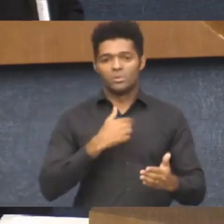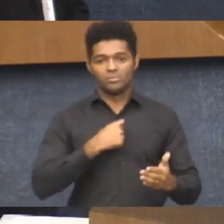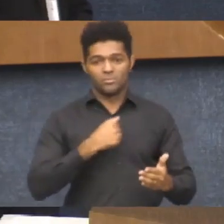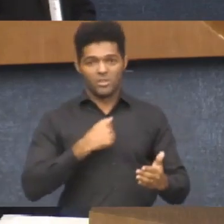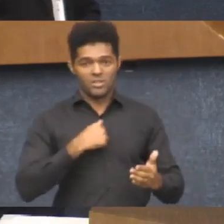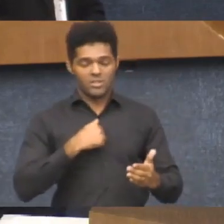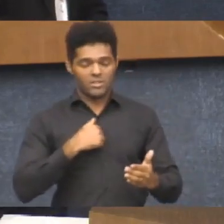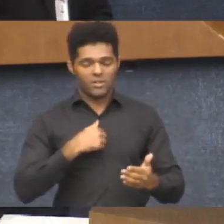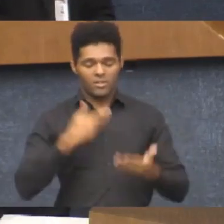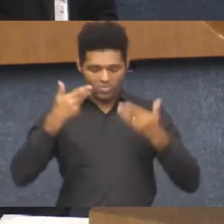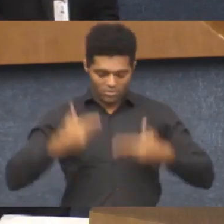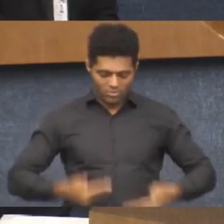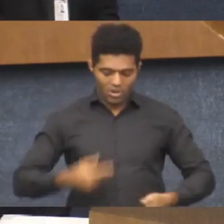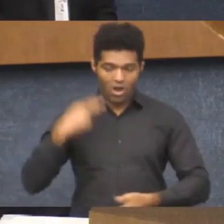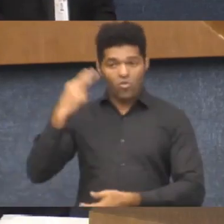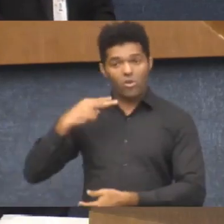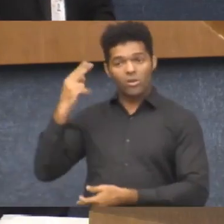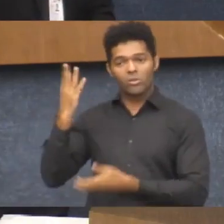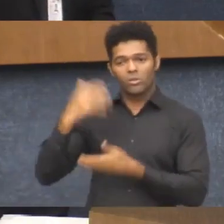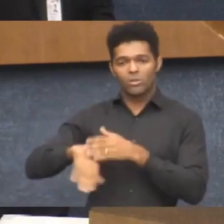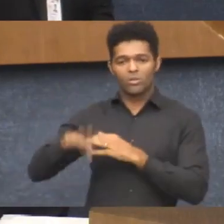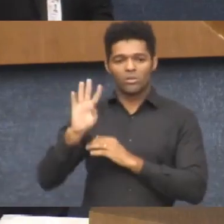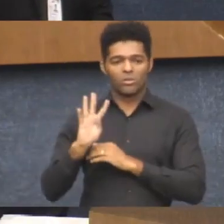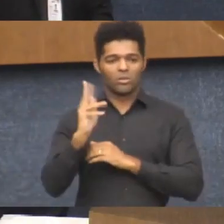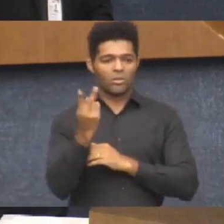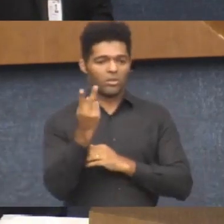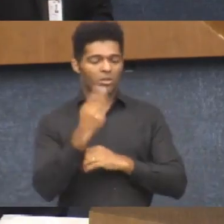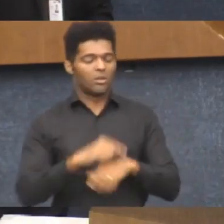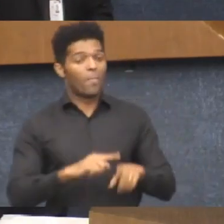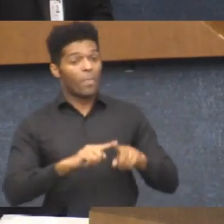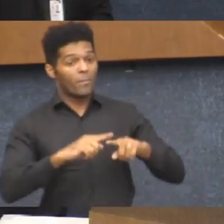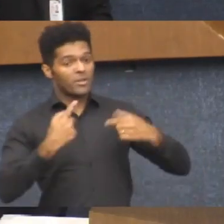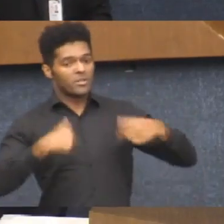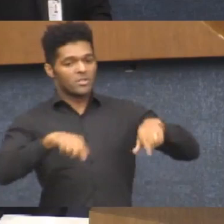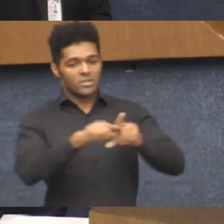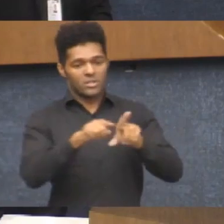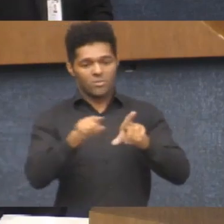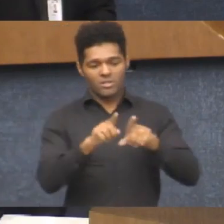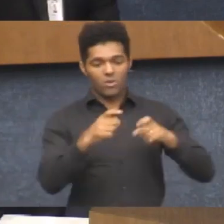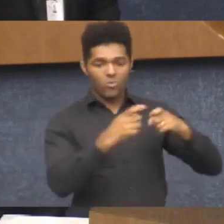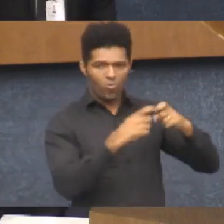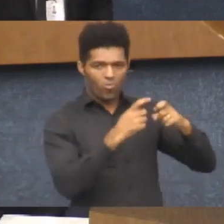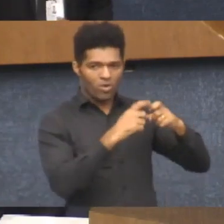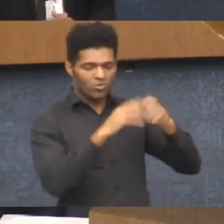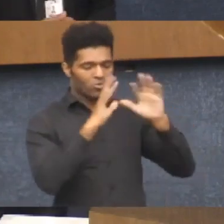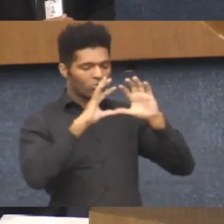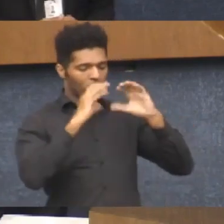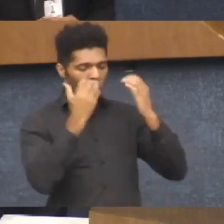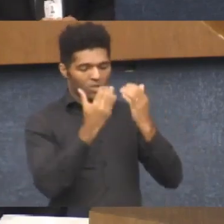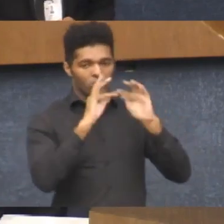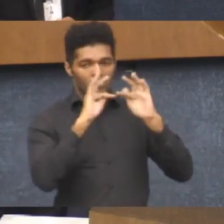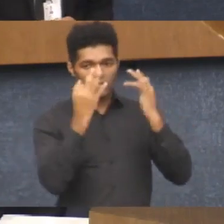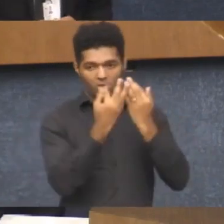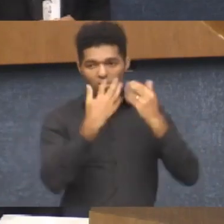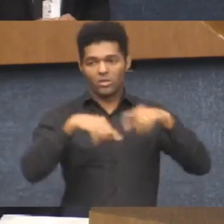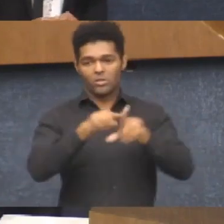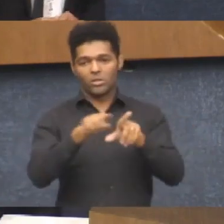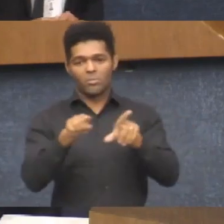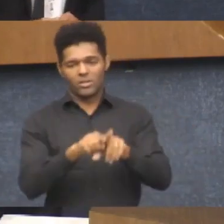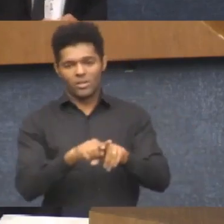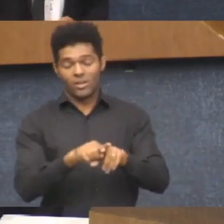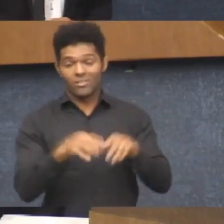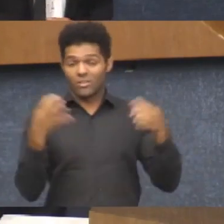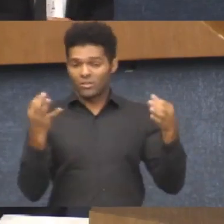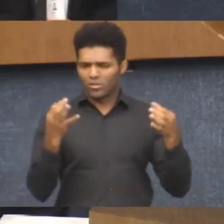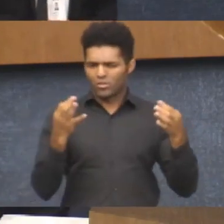como vereador em Belo Horizonte, mas estar como médico de família e comunidade. É claro, gente, que quando